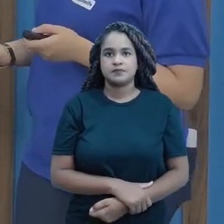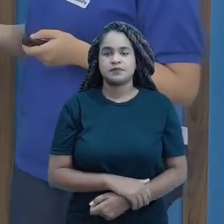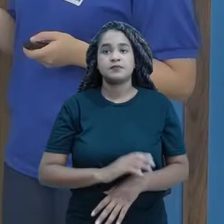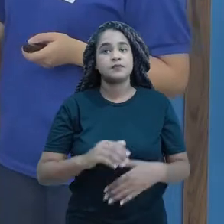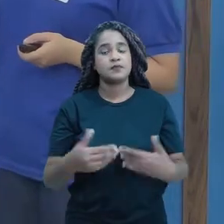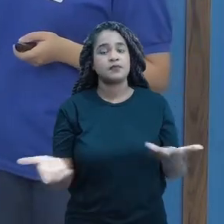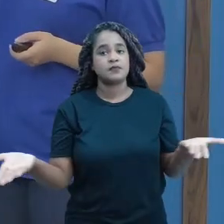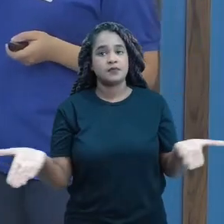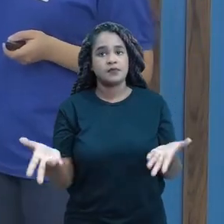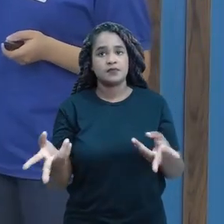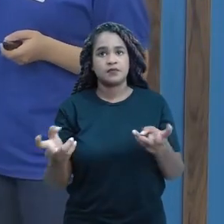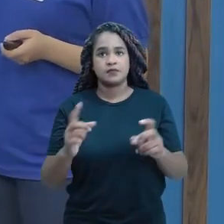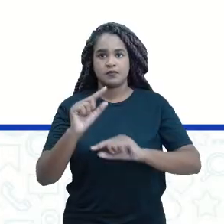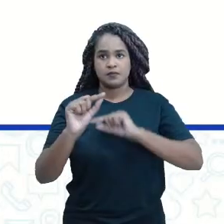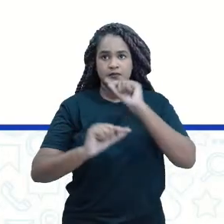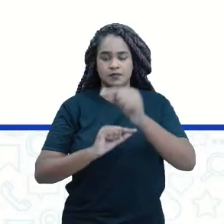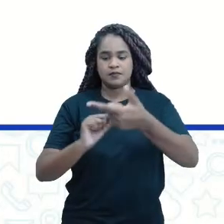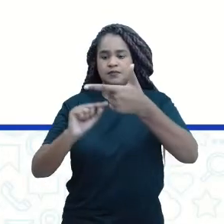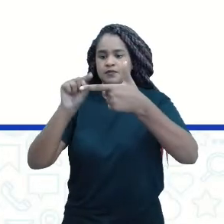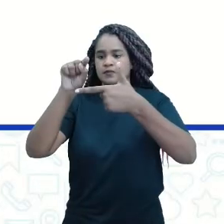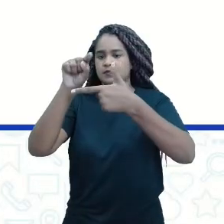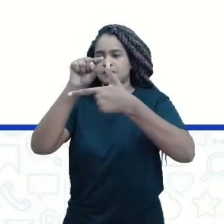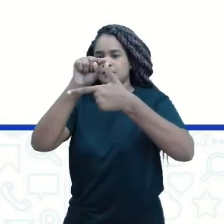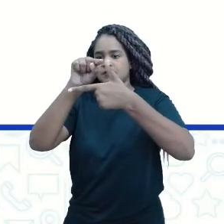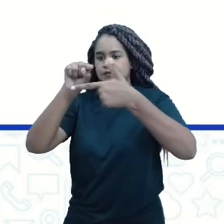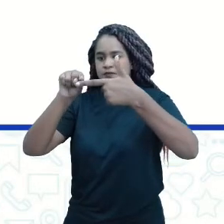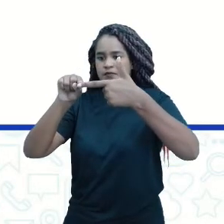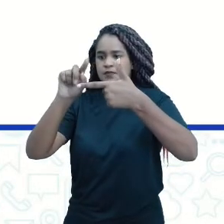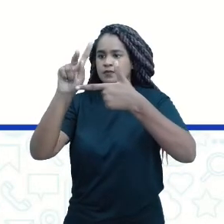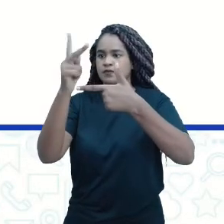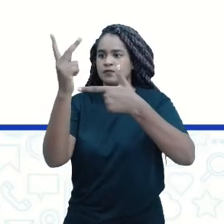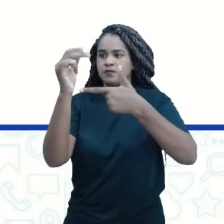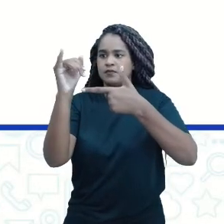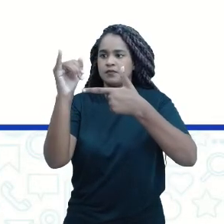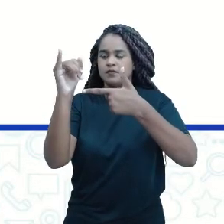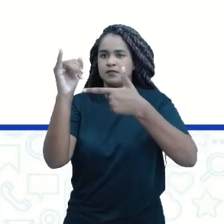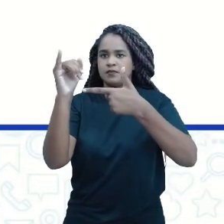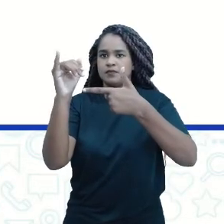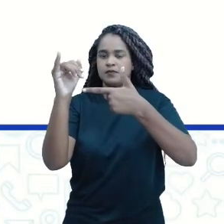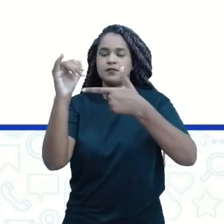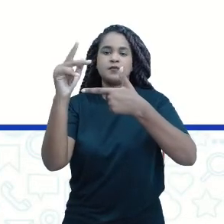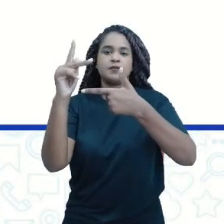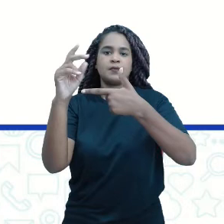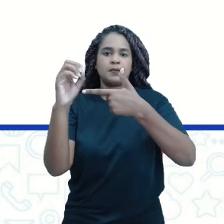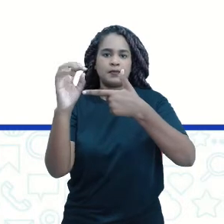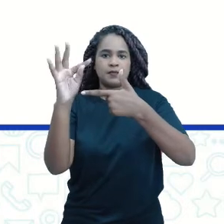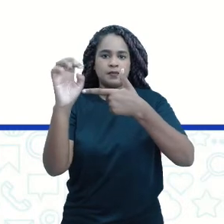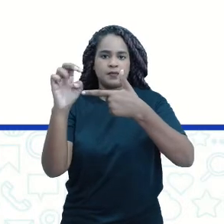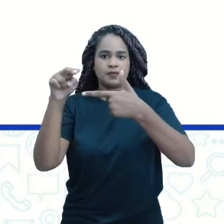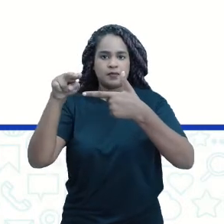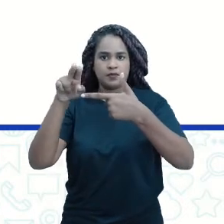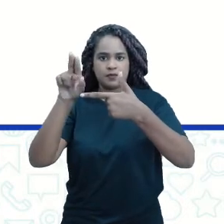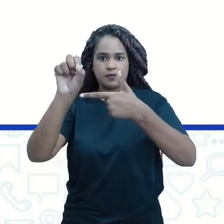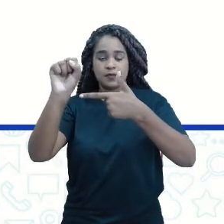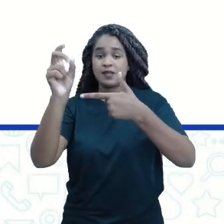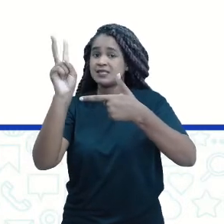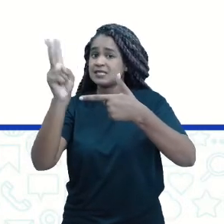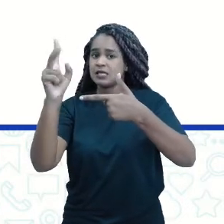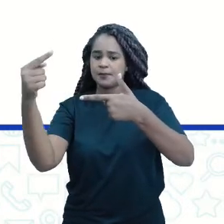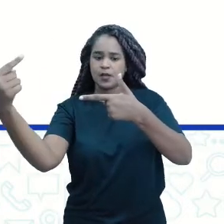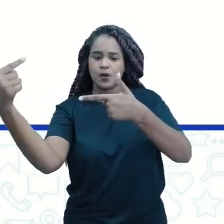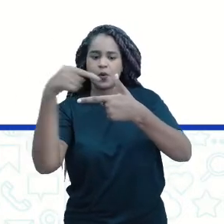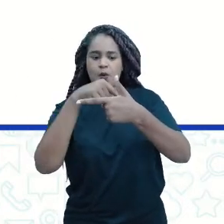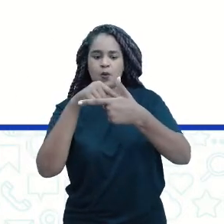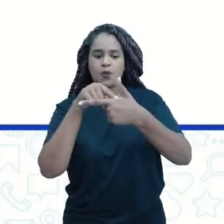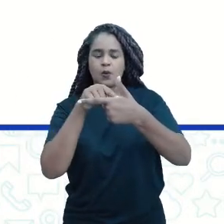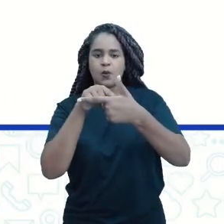começa a perceber que a hipotenusa sempre vai estar oposta, né? Acabei dando spoiler aí antes de chegar ao slide. A hipotenusa vai estar